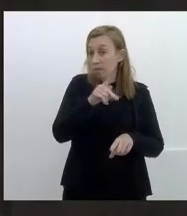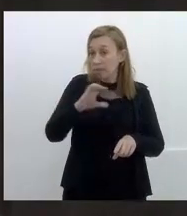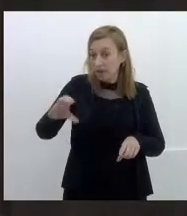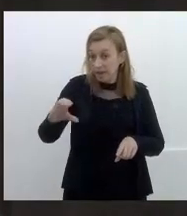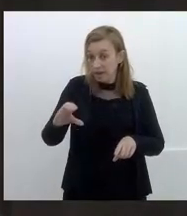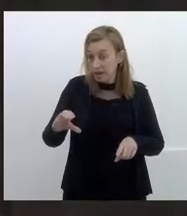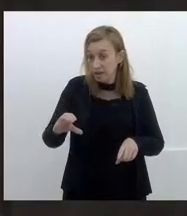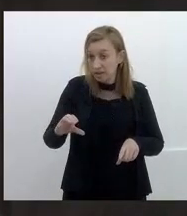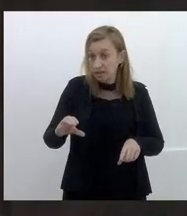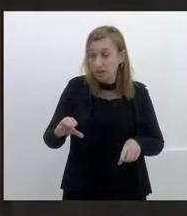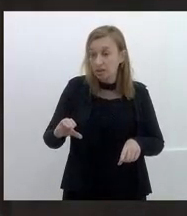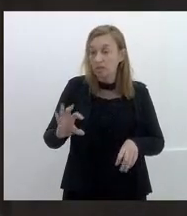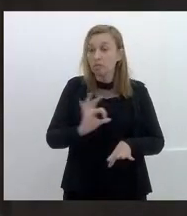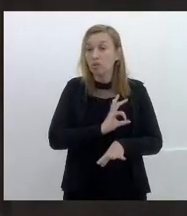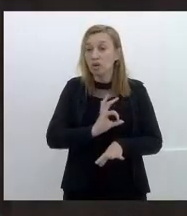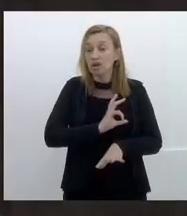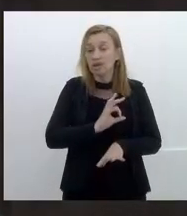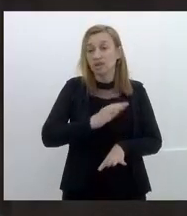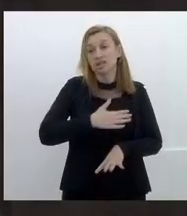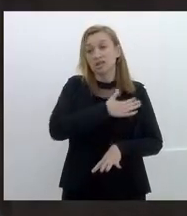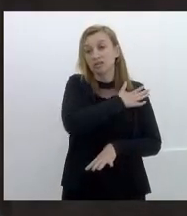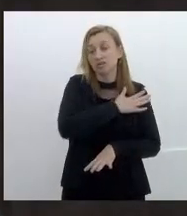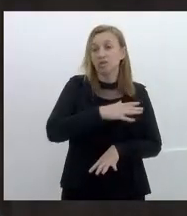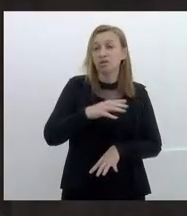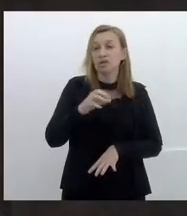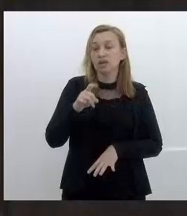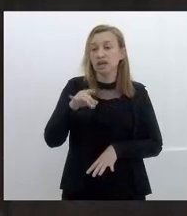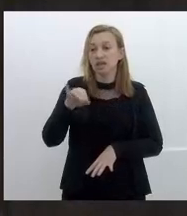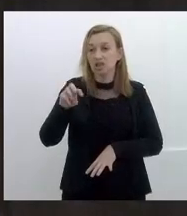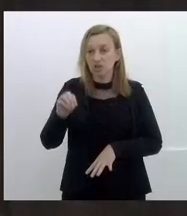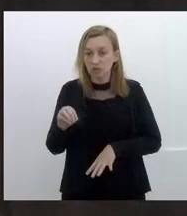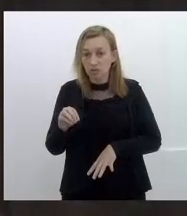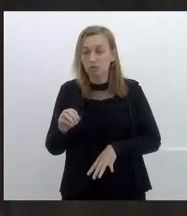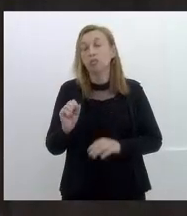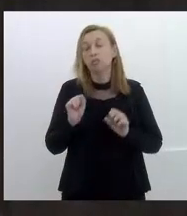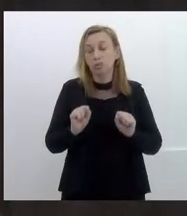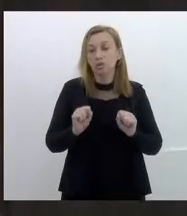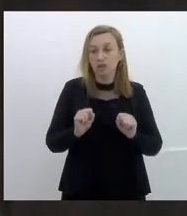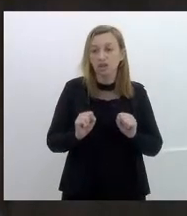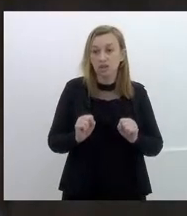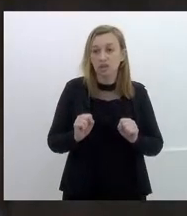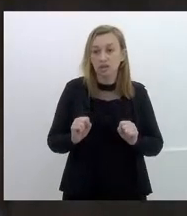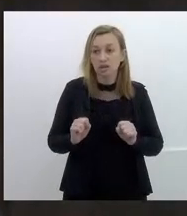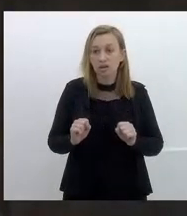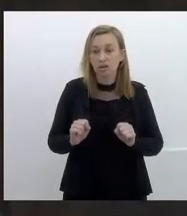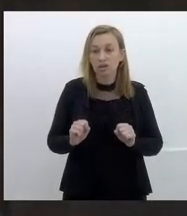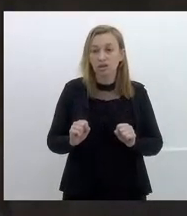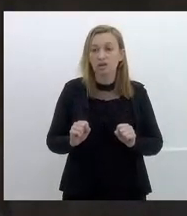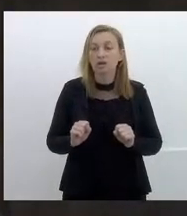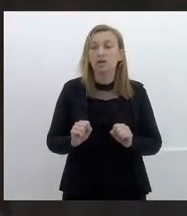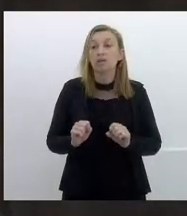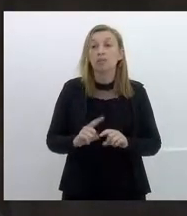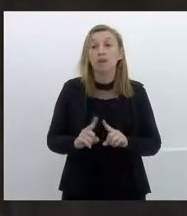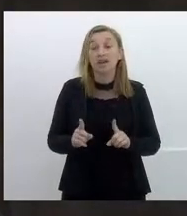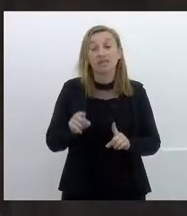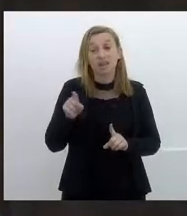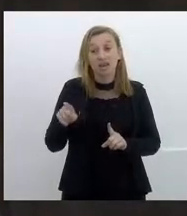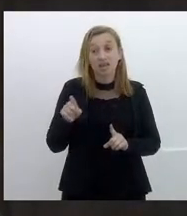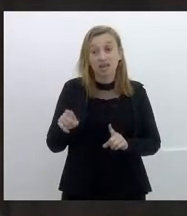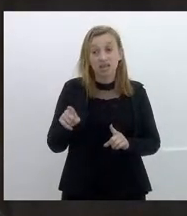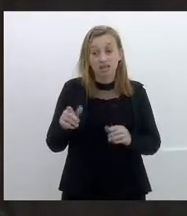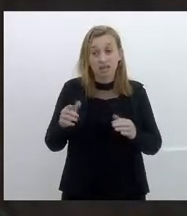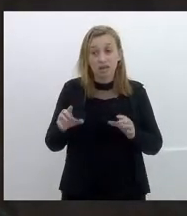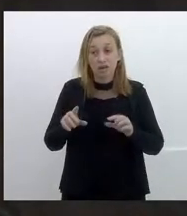para os servidores da Polícia Civil do socioeducativo do penal que vão poder retroagir para integralidade e paridade porque essa é uma janela